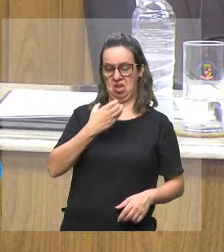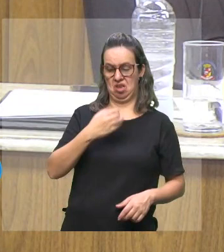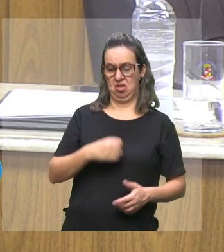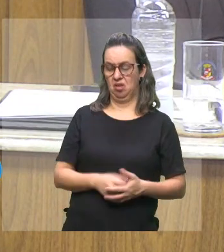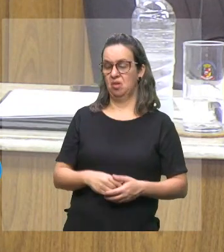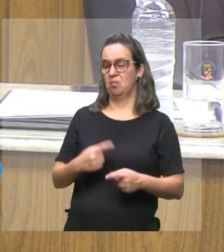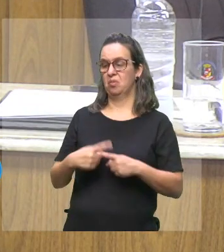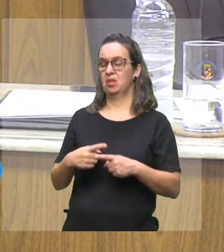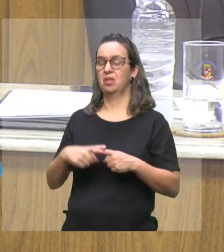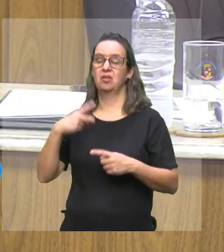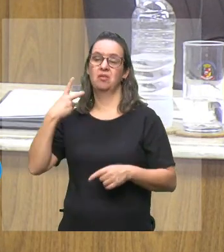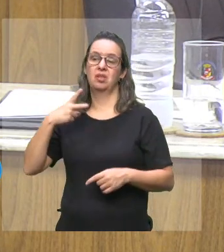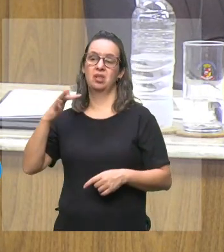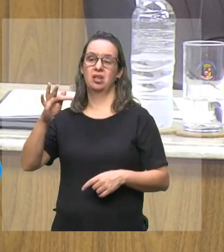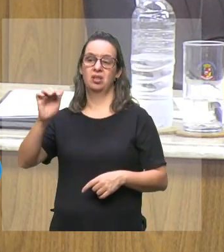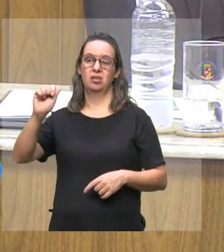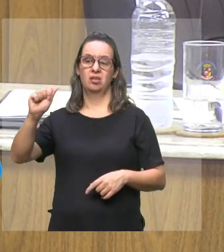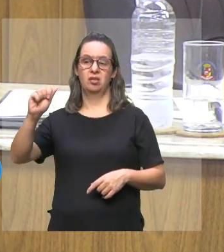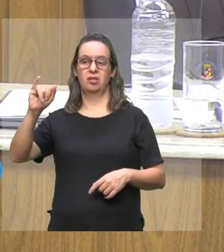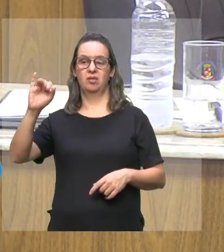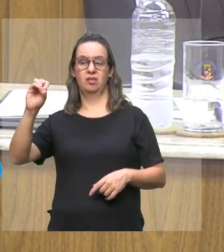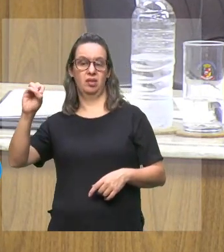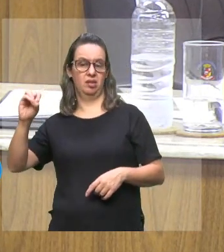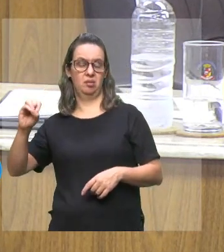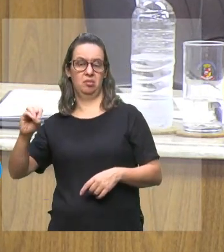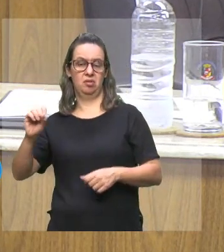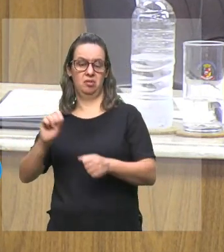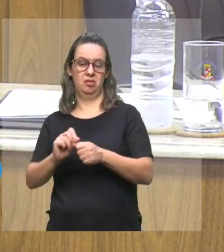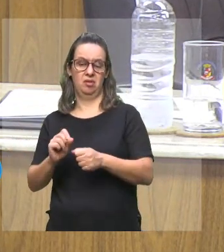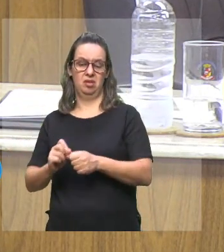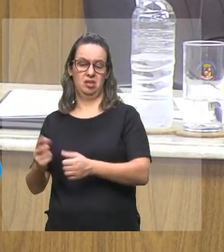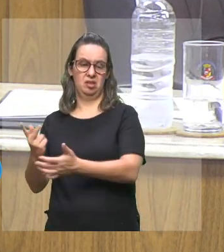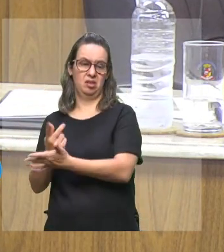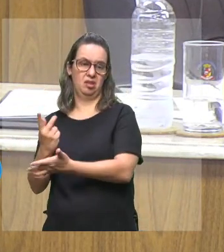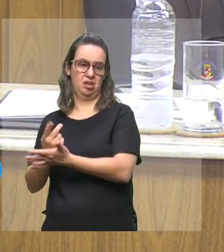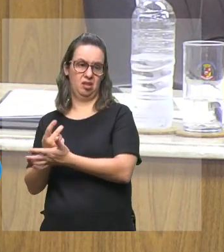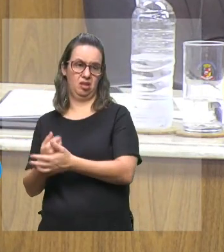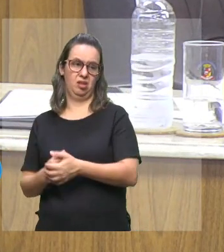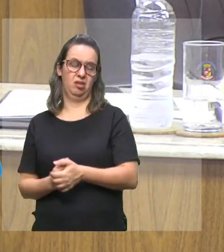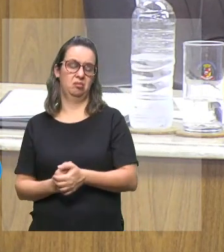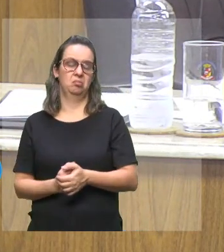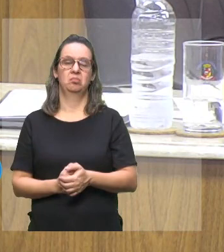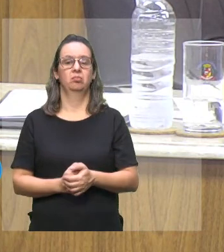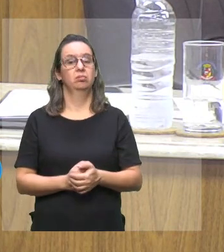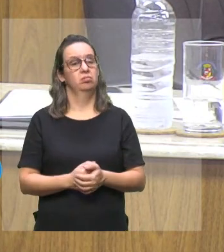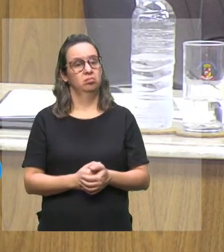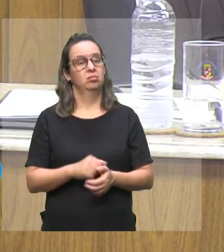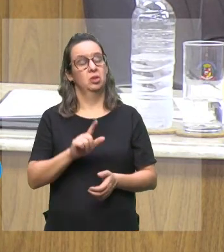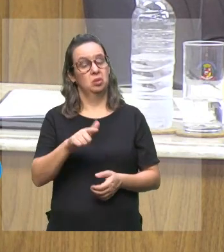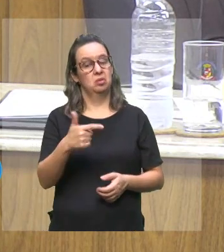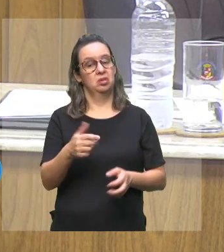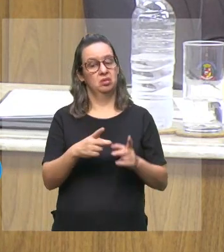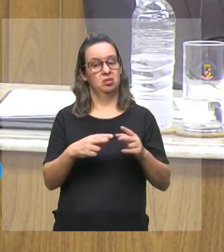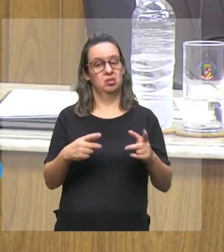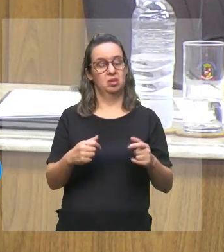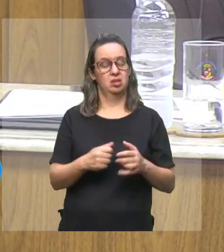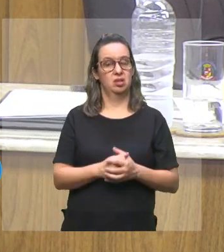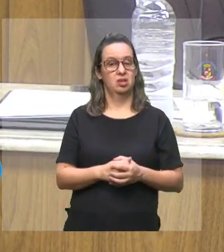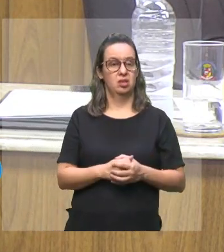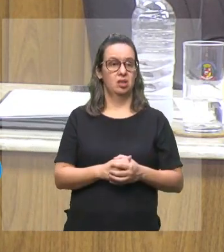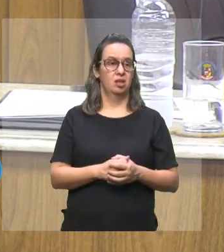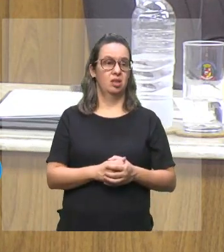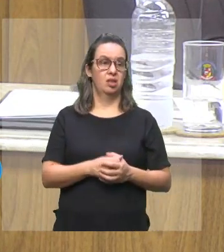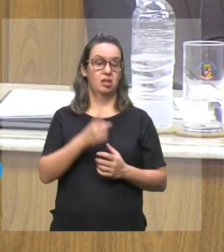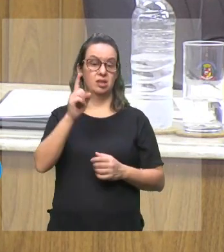eu não vou discutir com as ONGs, eu não vou discutir com quem trabalha na causa animal, eu vou fazer do meu jeito o ambulatório animal porque eu acho que está certo. E